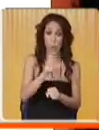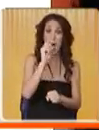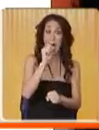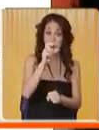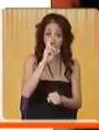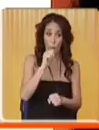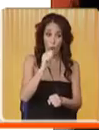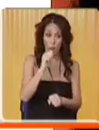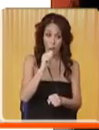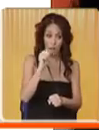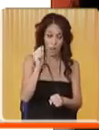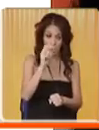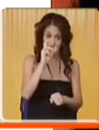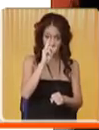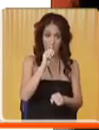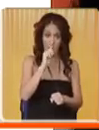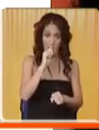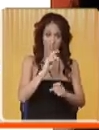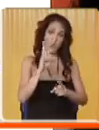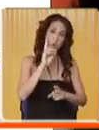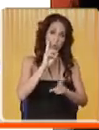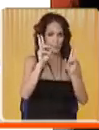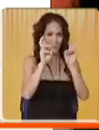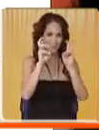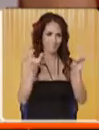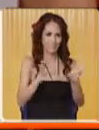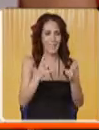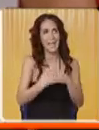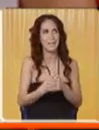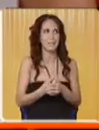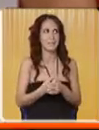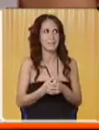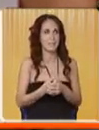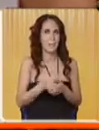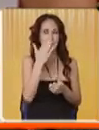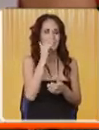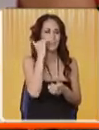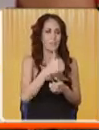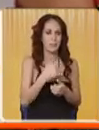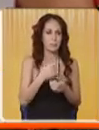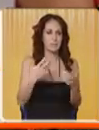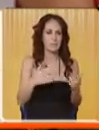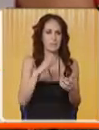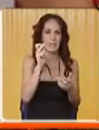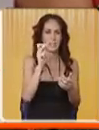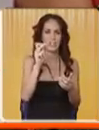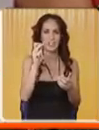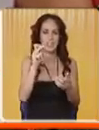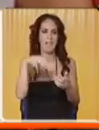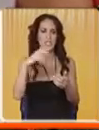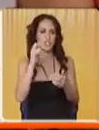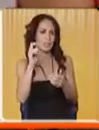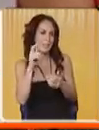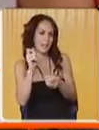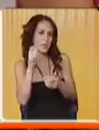alcoolemia. Aquilo, para mim, perdoem-me o termo, era assim um tipo filme de Angelina Jolie e de Brad Pitt. E eu vou